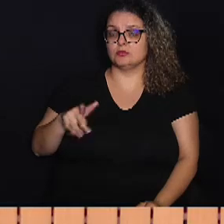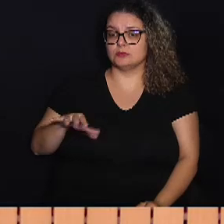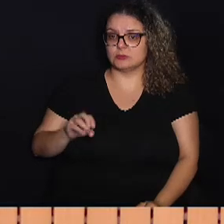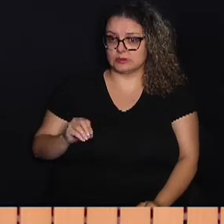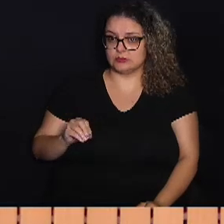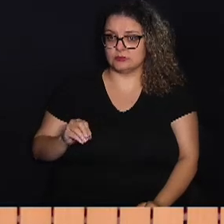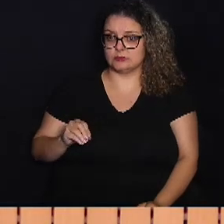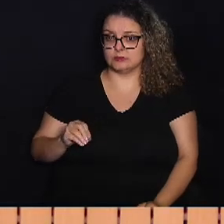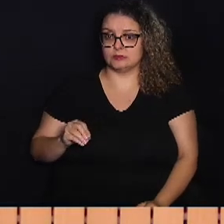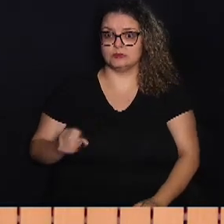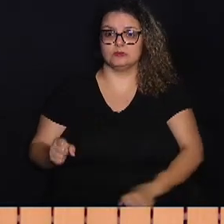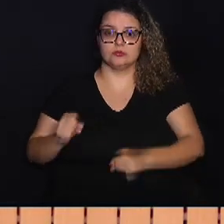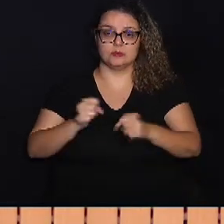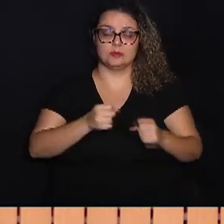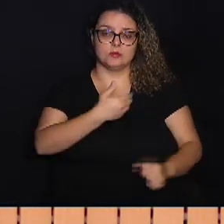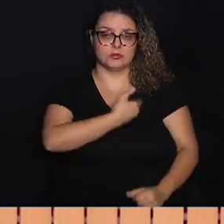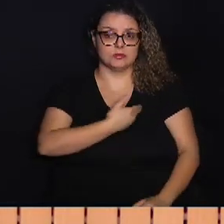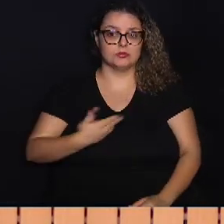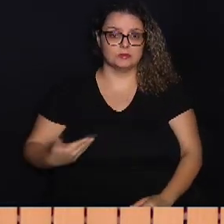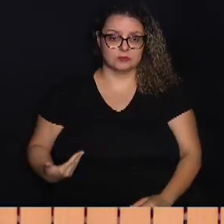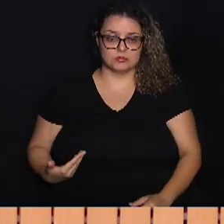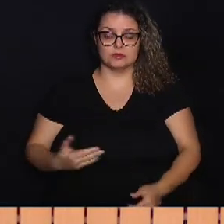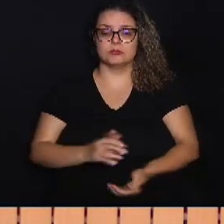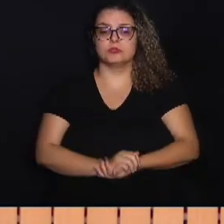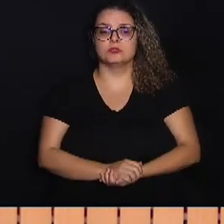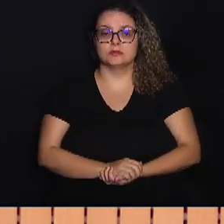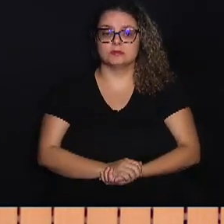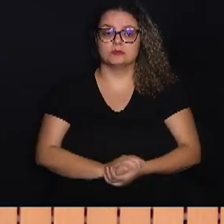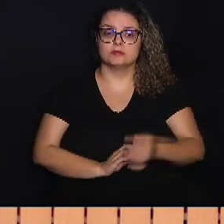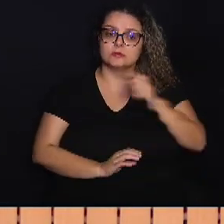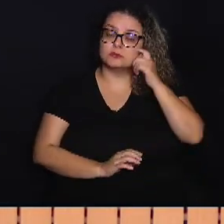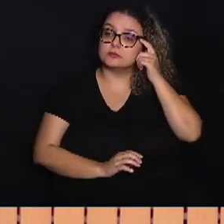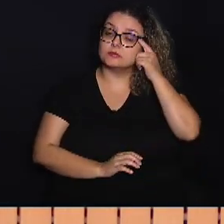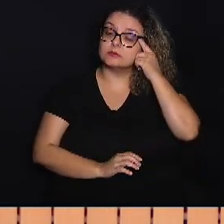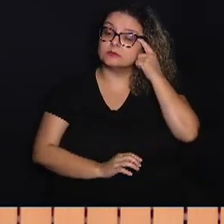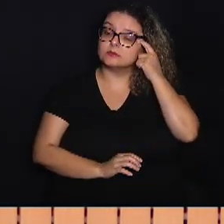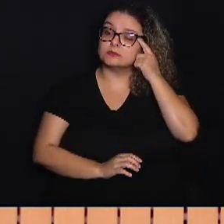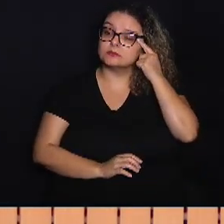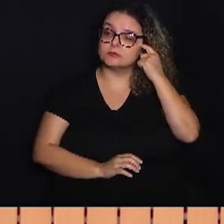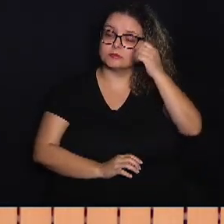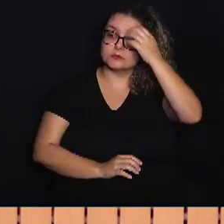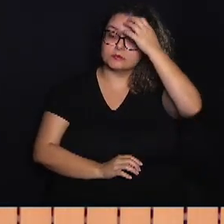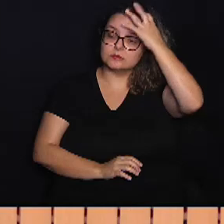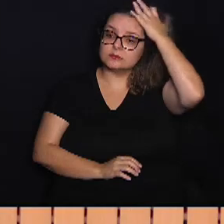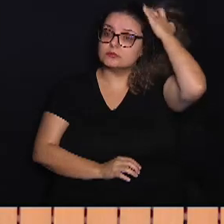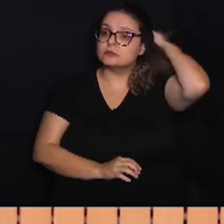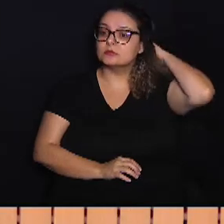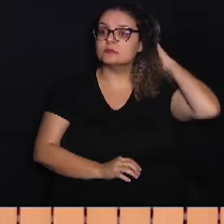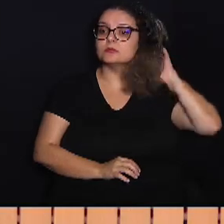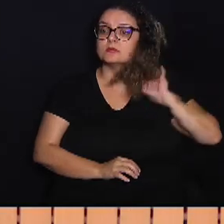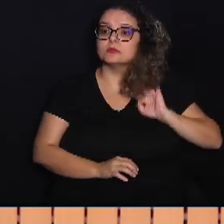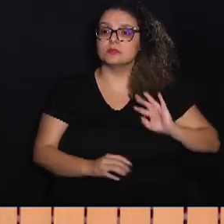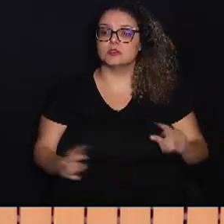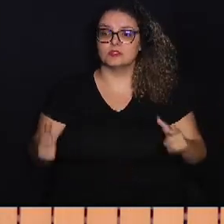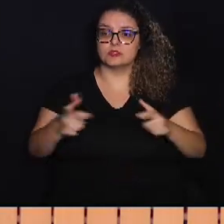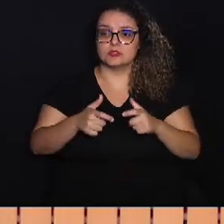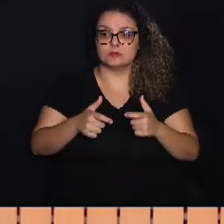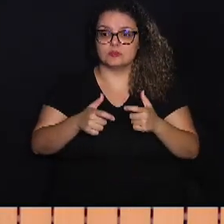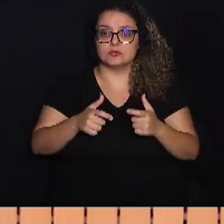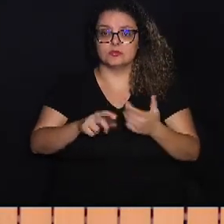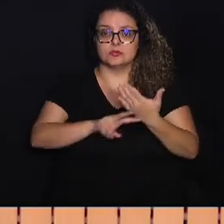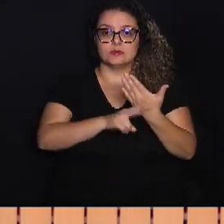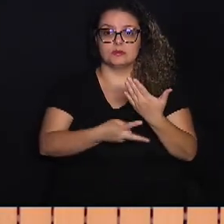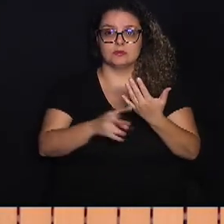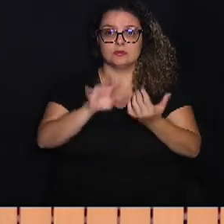do do poder público para minimizar os efeitos da da emergência climática